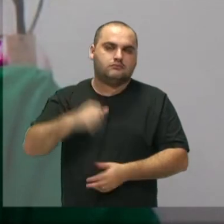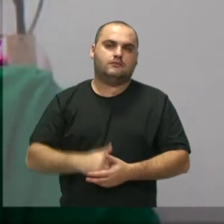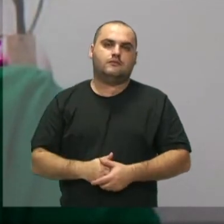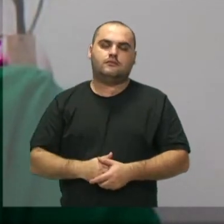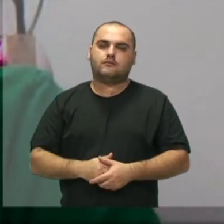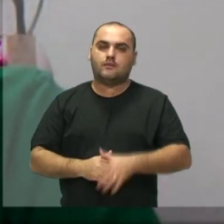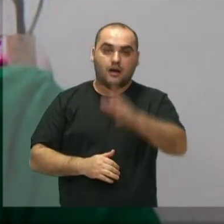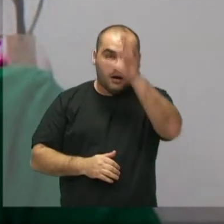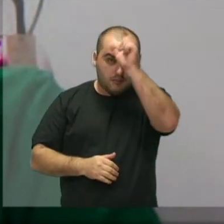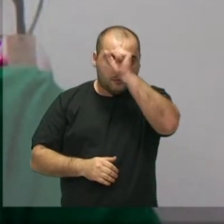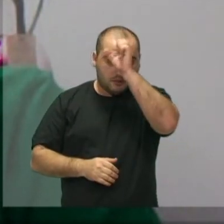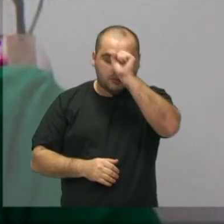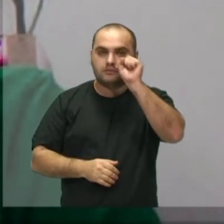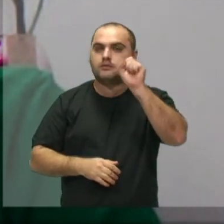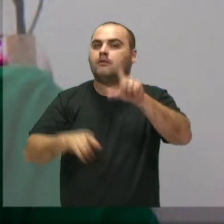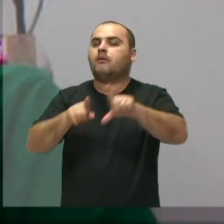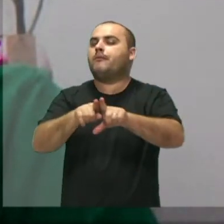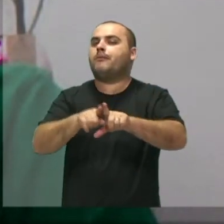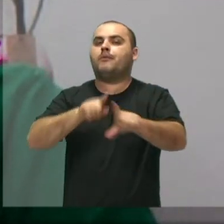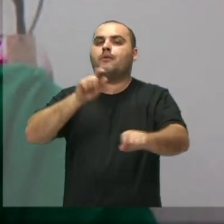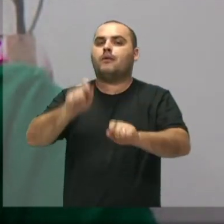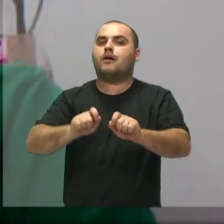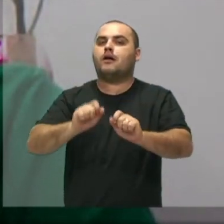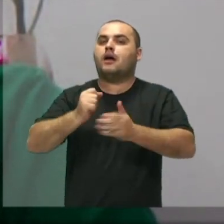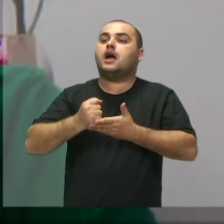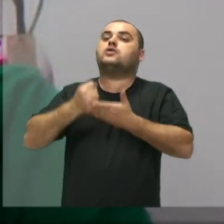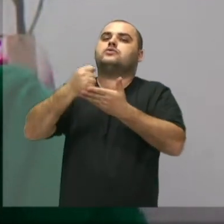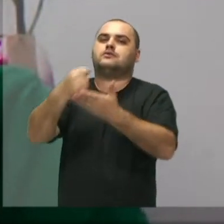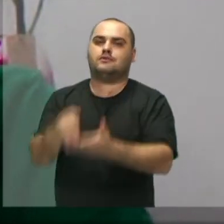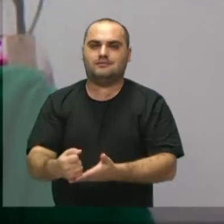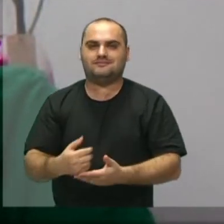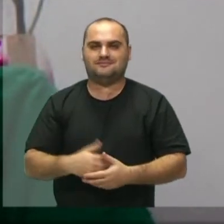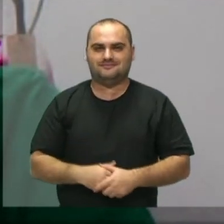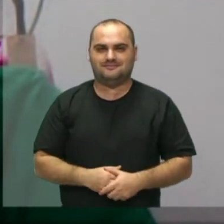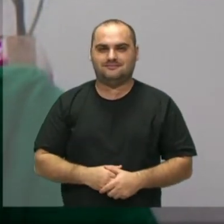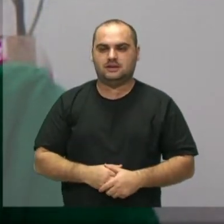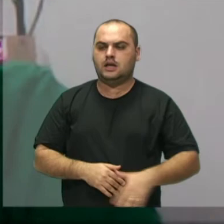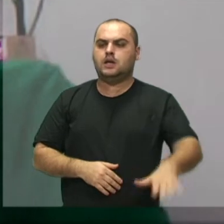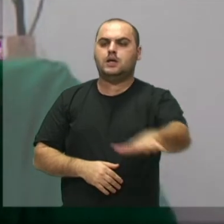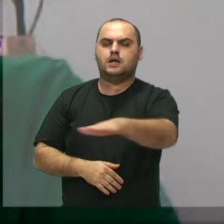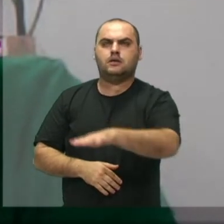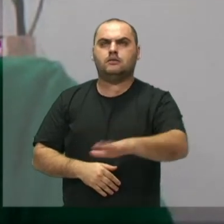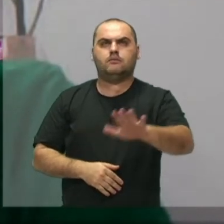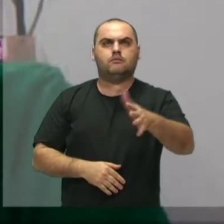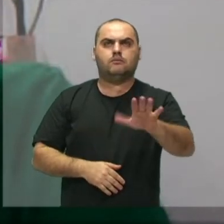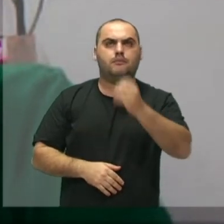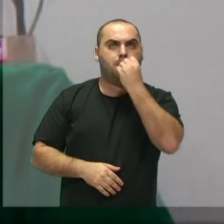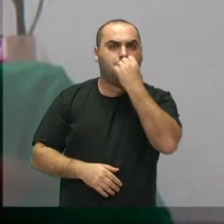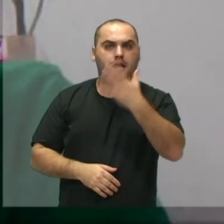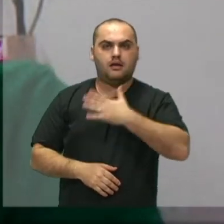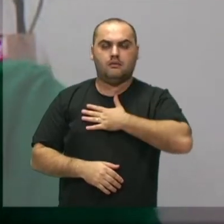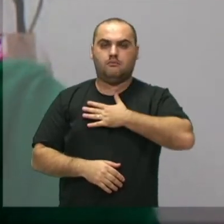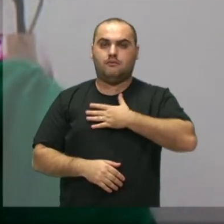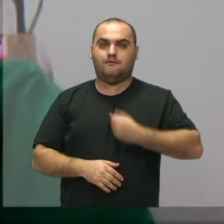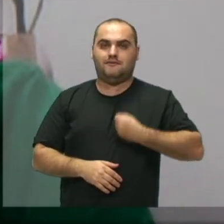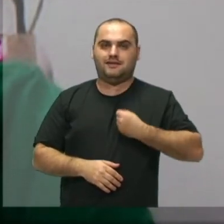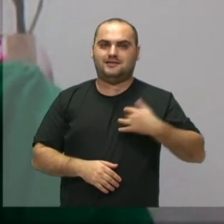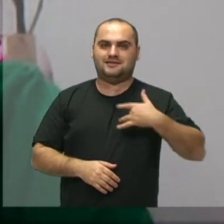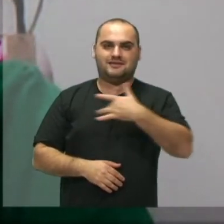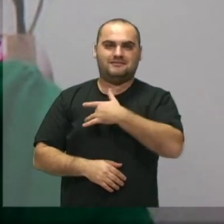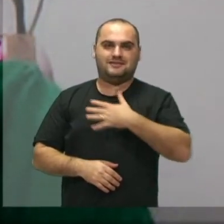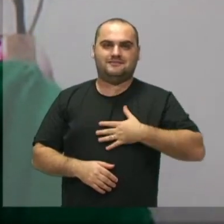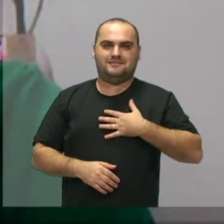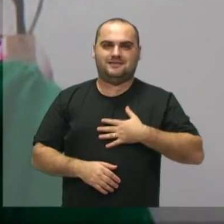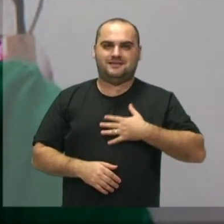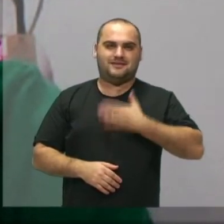de poder ajudar de alguma forma. Isso eu acho que faz mais bem para mim do que para quem eu estou